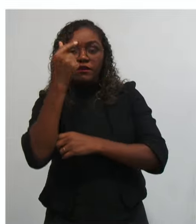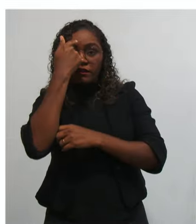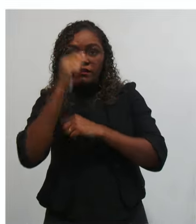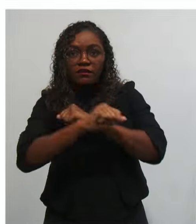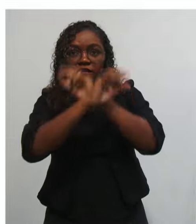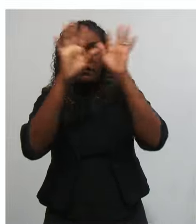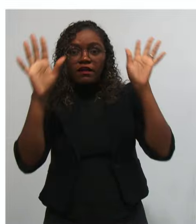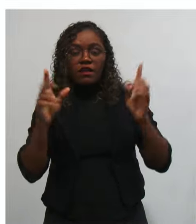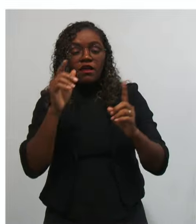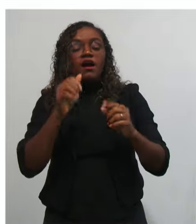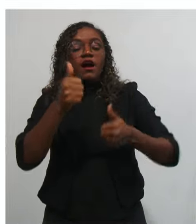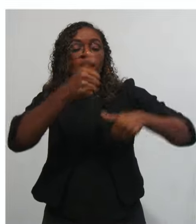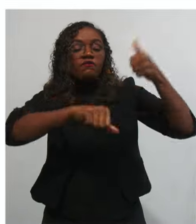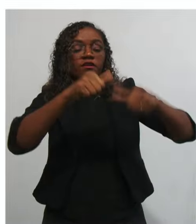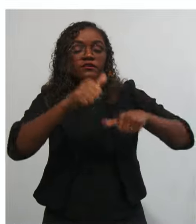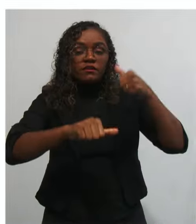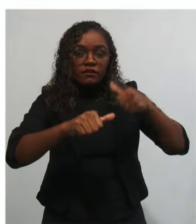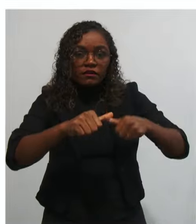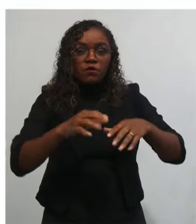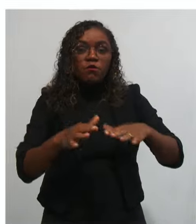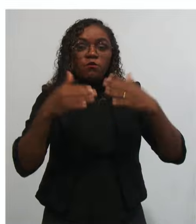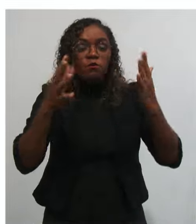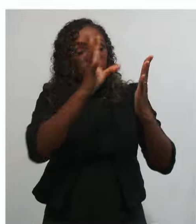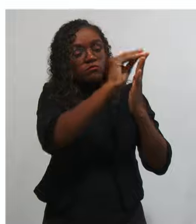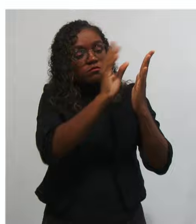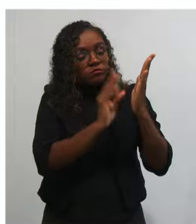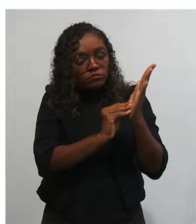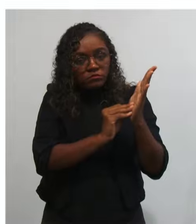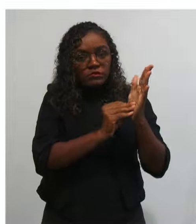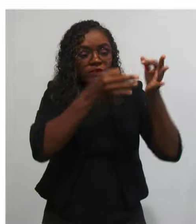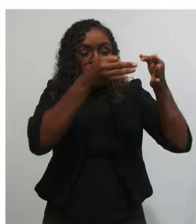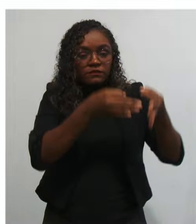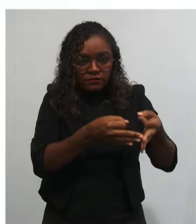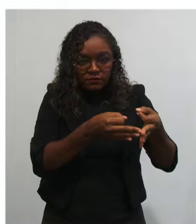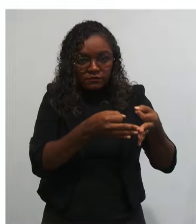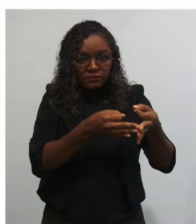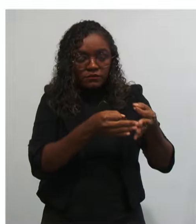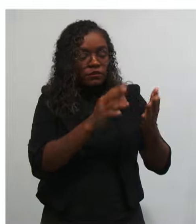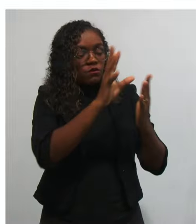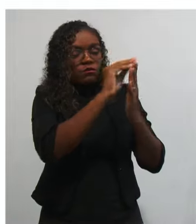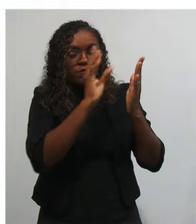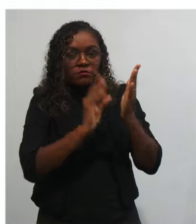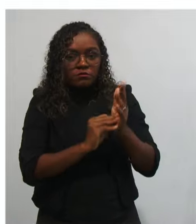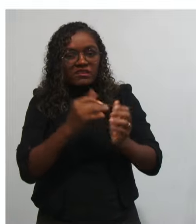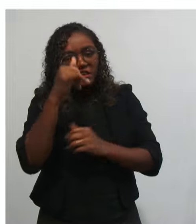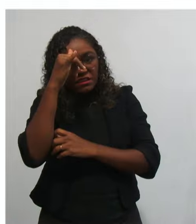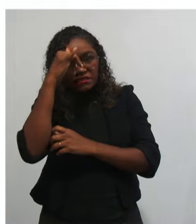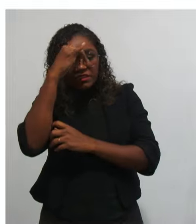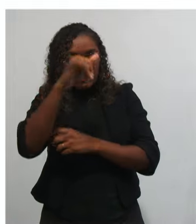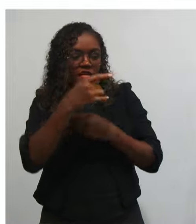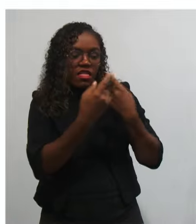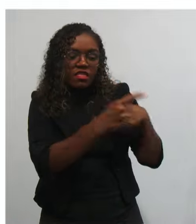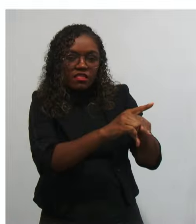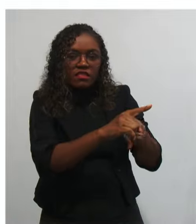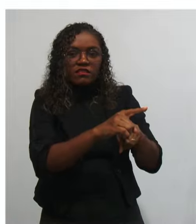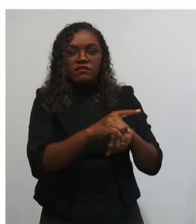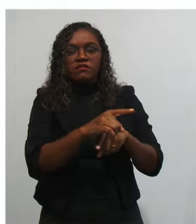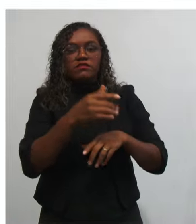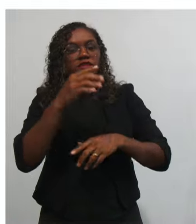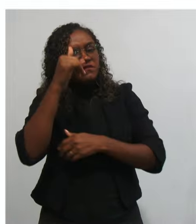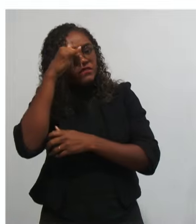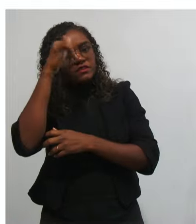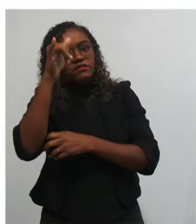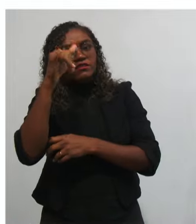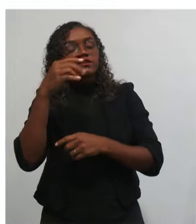aquilo que a gente ensinou a que a gente trabalhou evitar eh eh pegadinhas evitar armadilhas